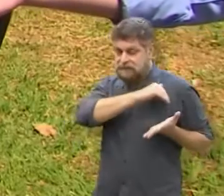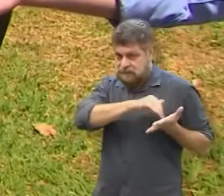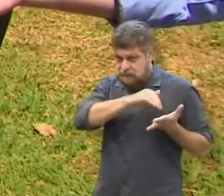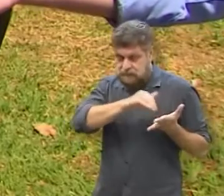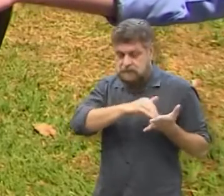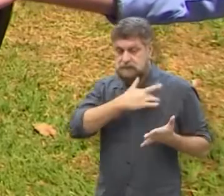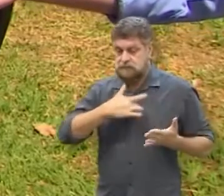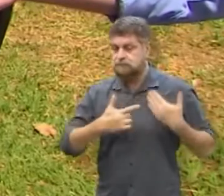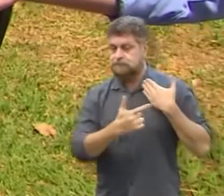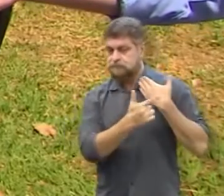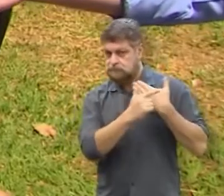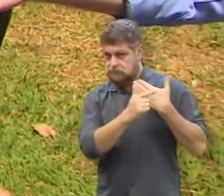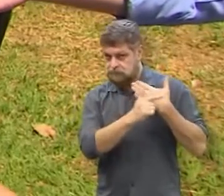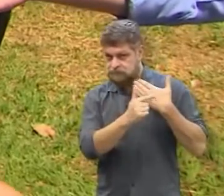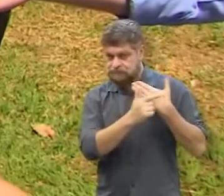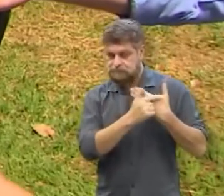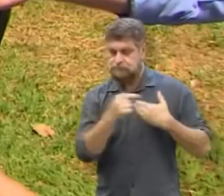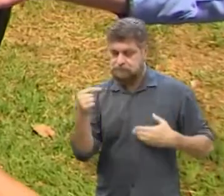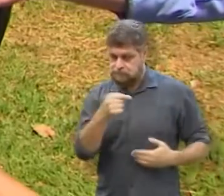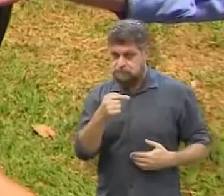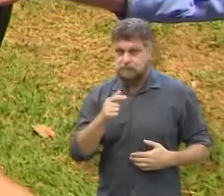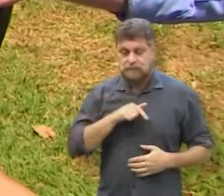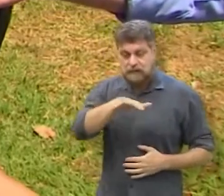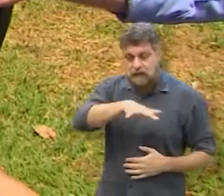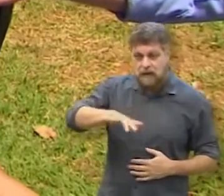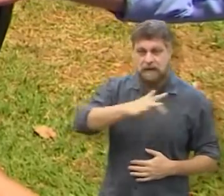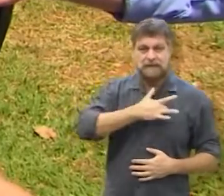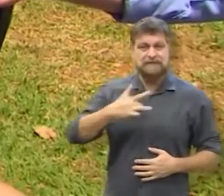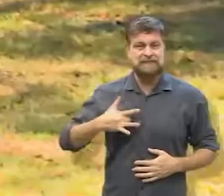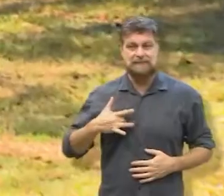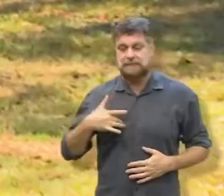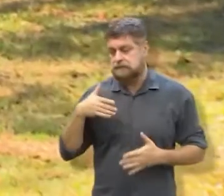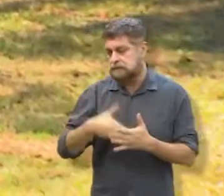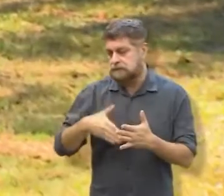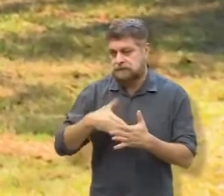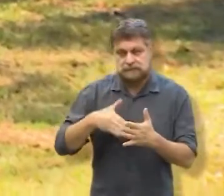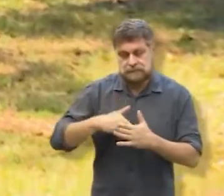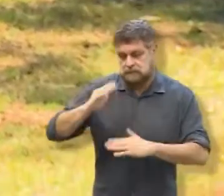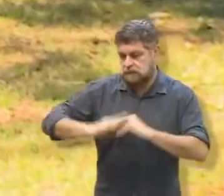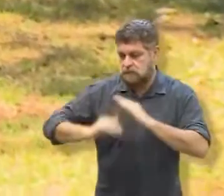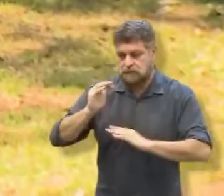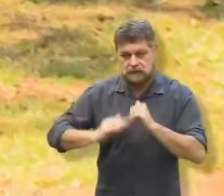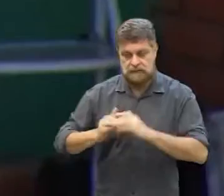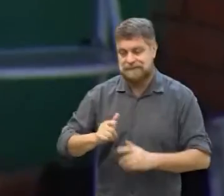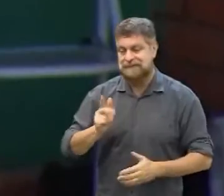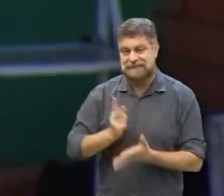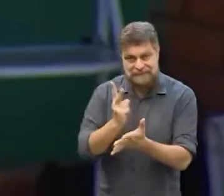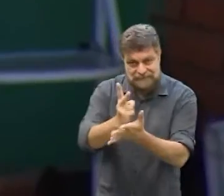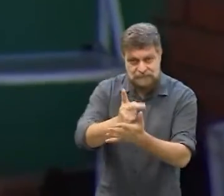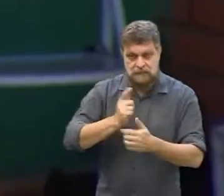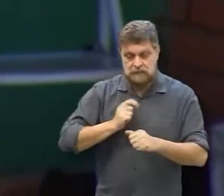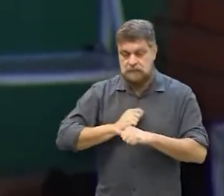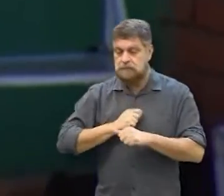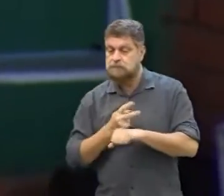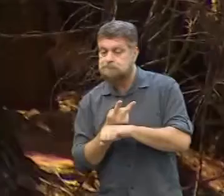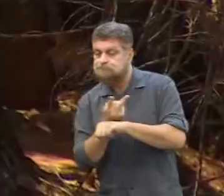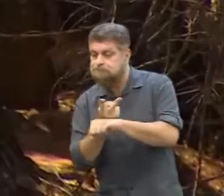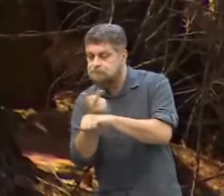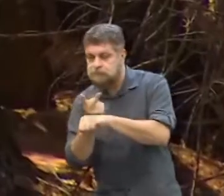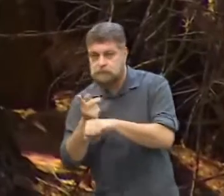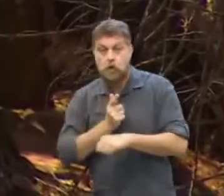pela Secretaria de Saúde. Mas o setor saúde não se esgota com as ações. Então, nesse sentido, é